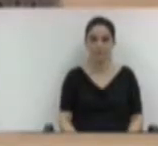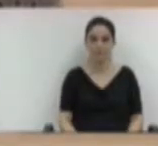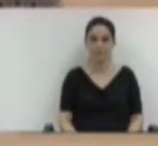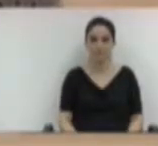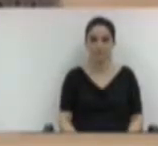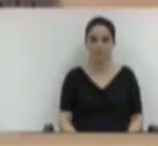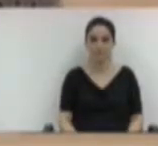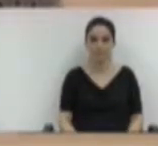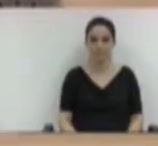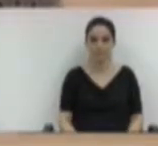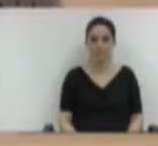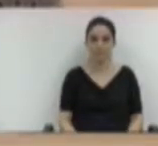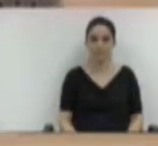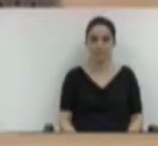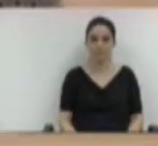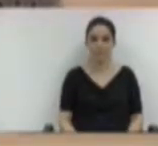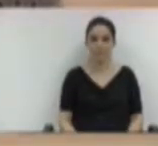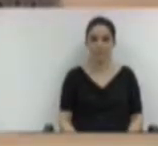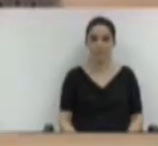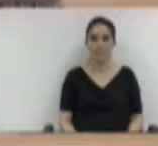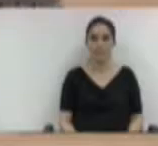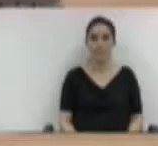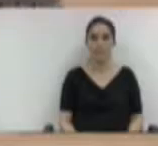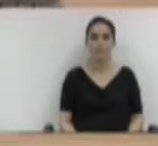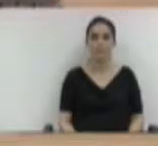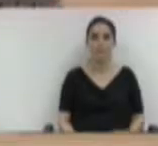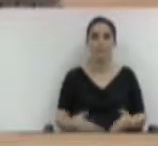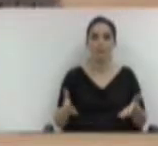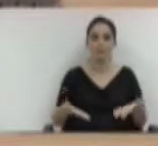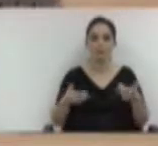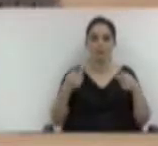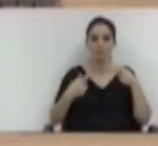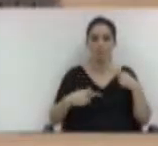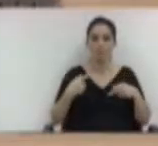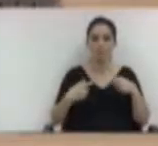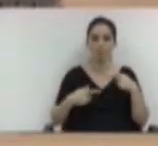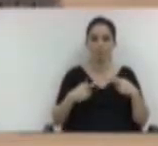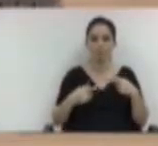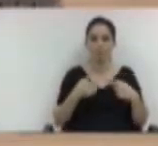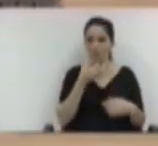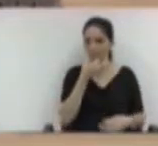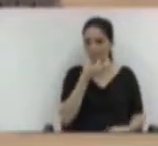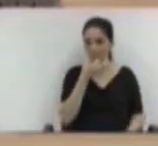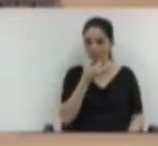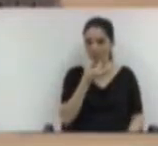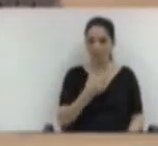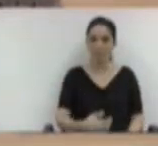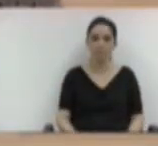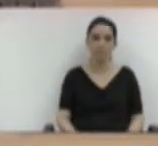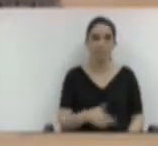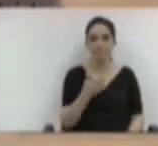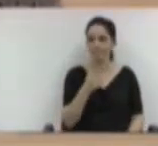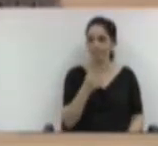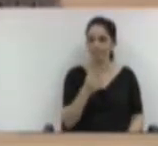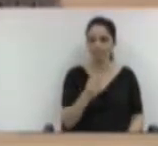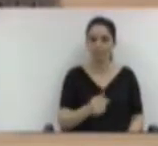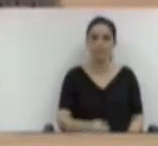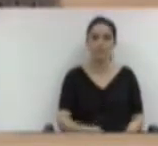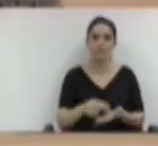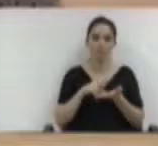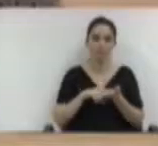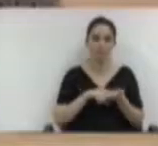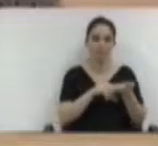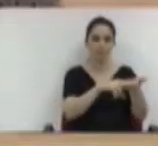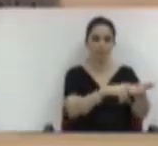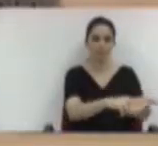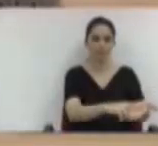O requerimento número 898 do vereador Dinho está em discussão. Não havendo quem queira,